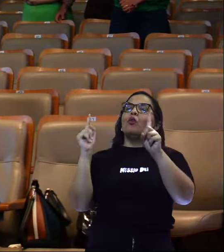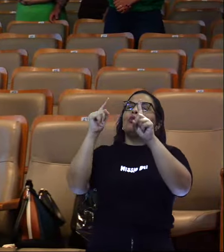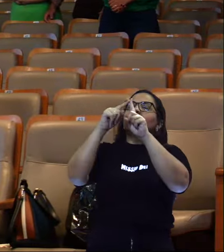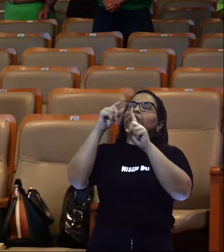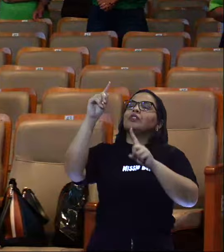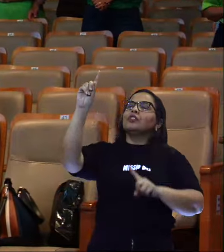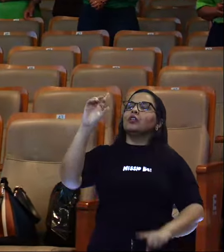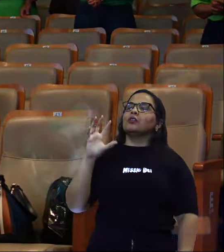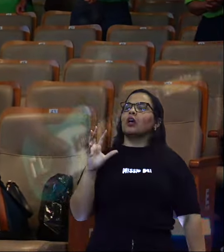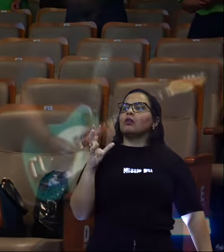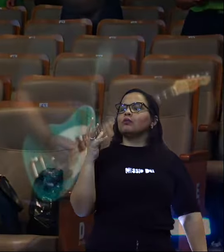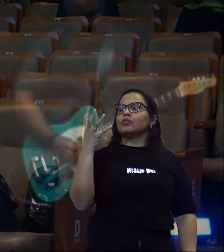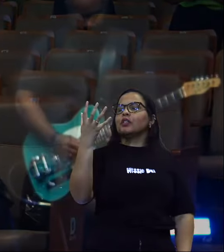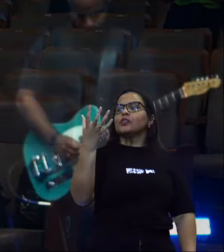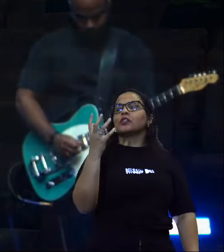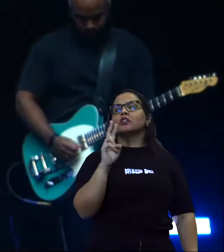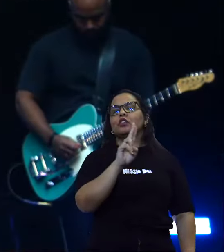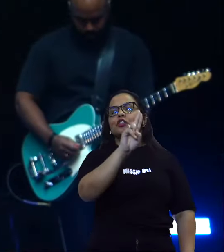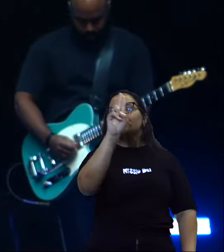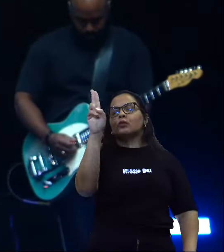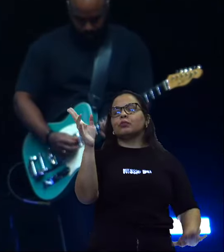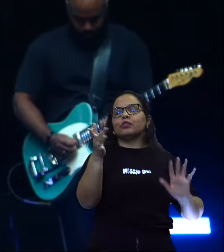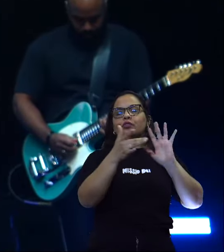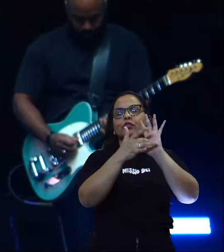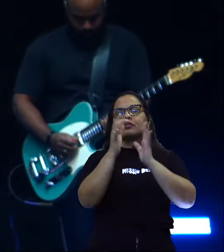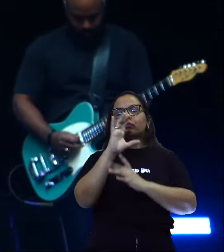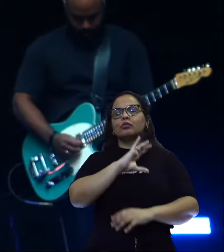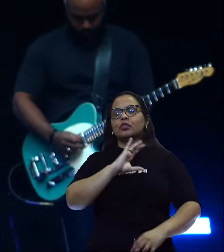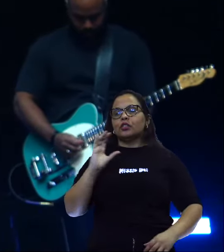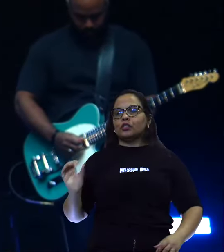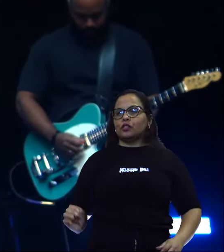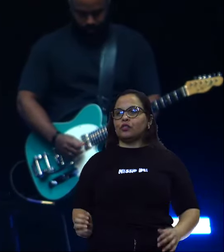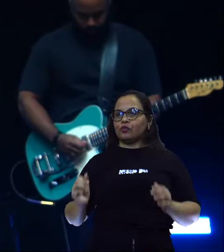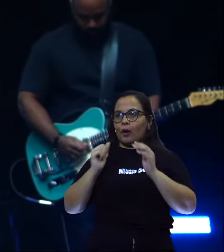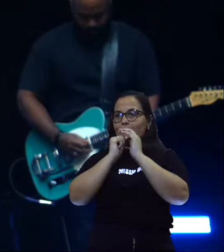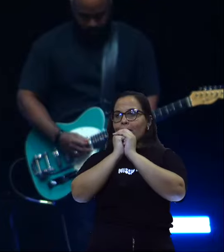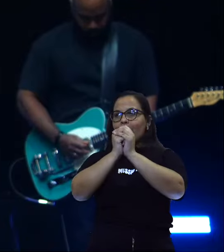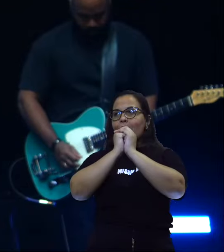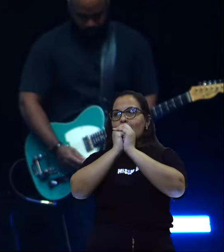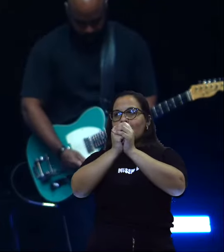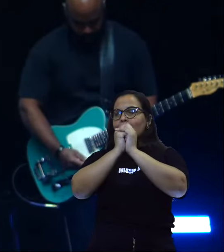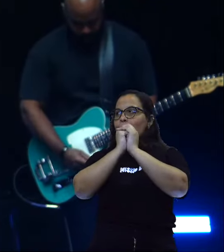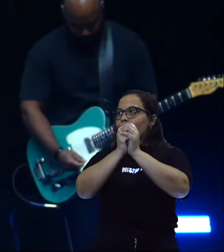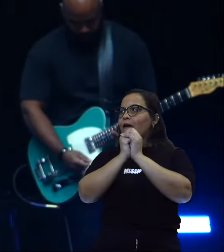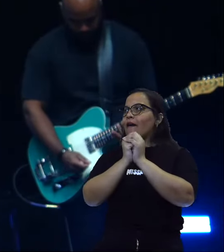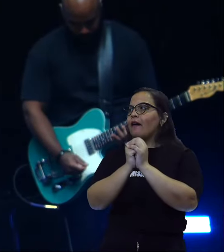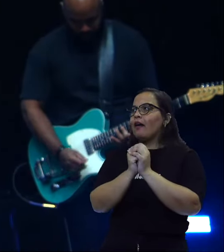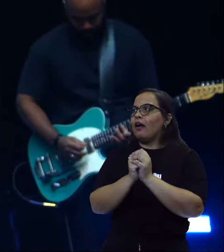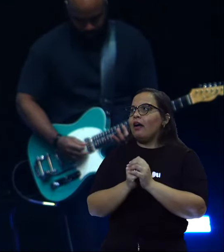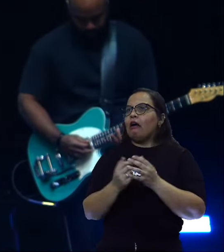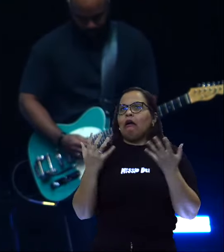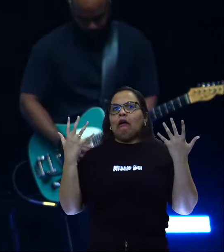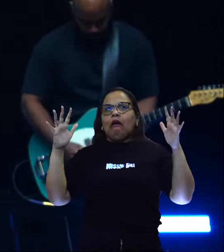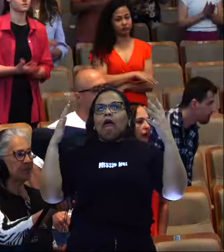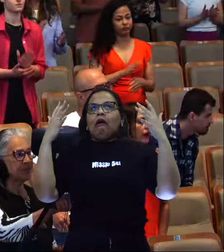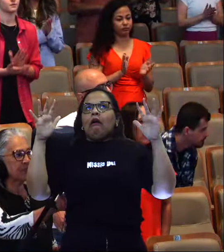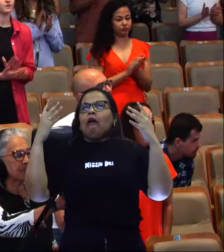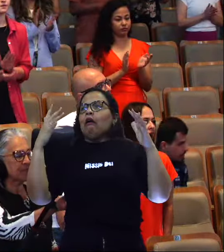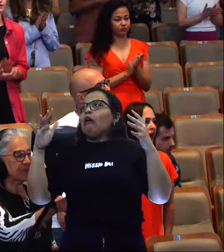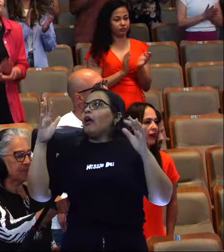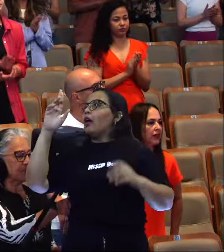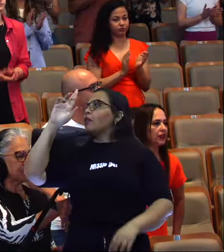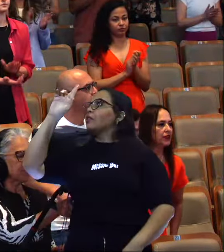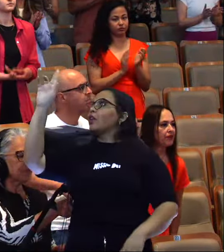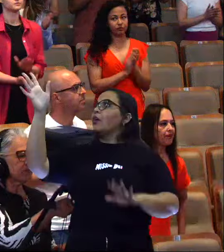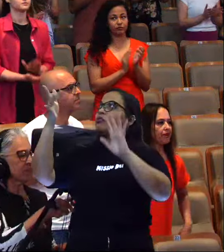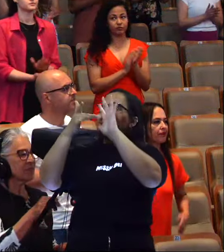Deus, no nome de Jesus. Amém, amém, amém. Você pode dar uma salva de palmas para Jesus no seu lugar.